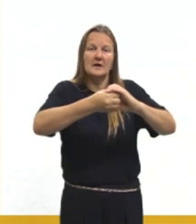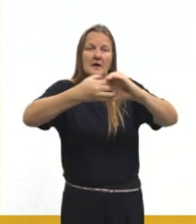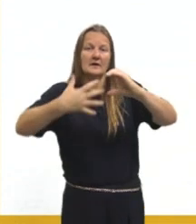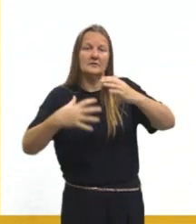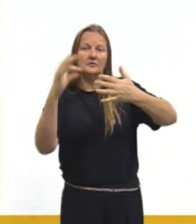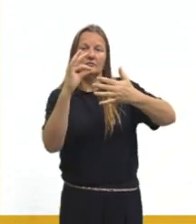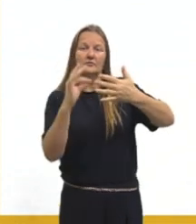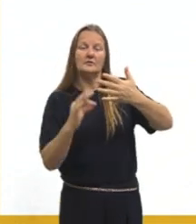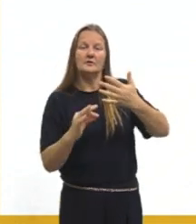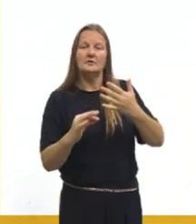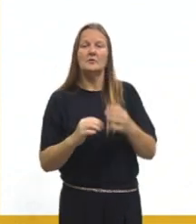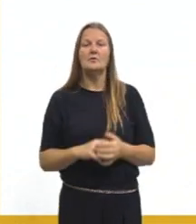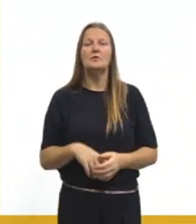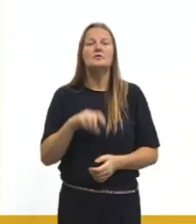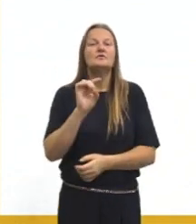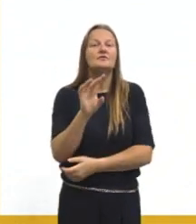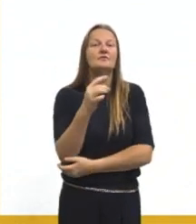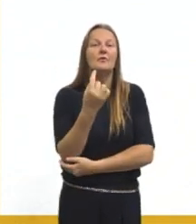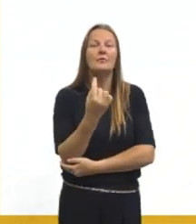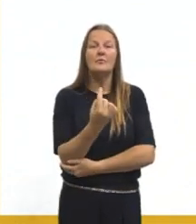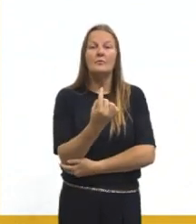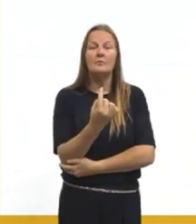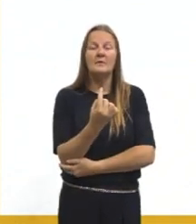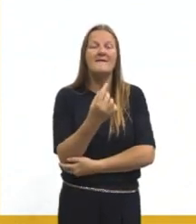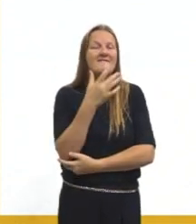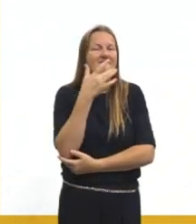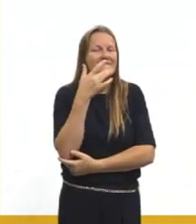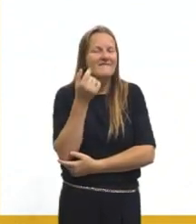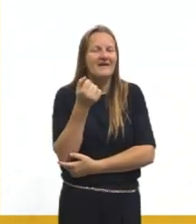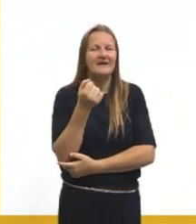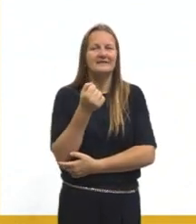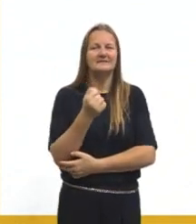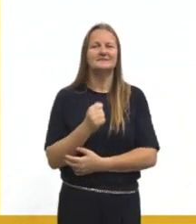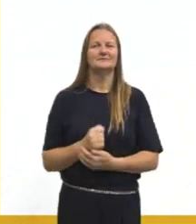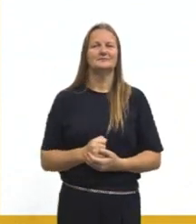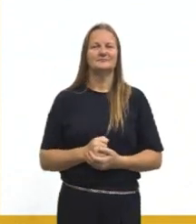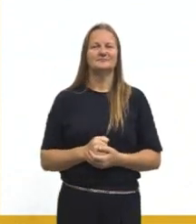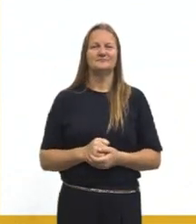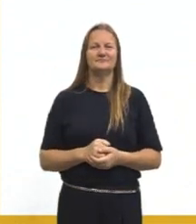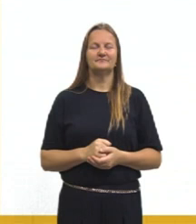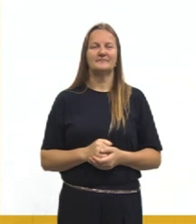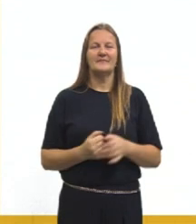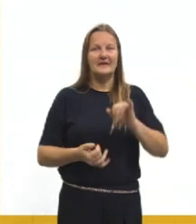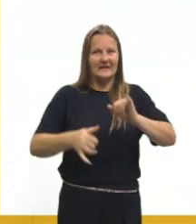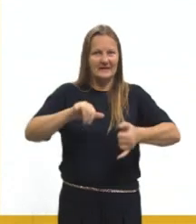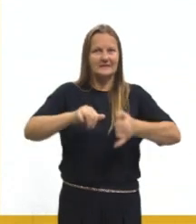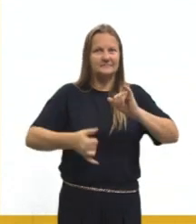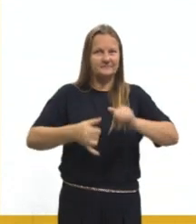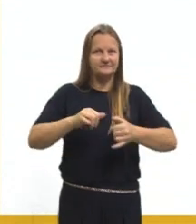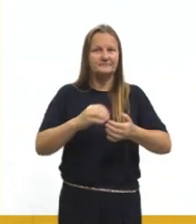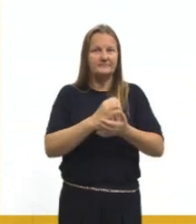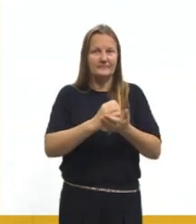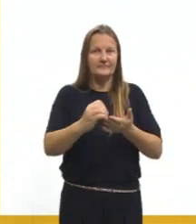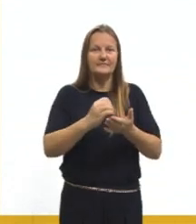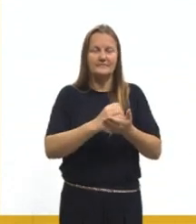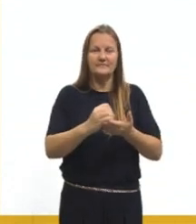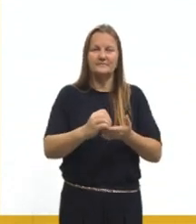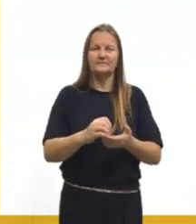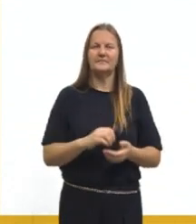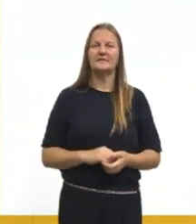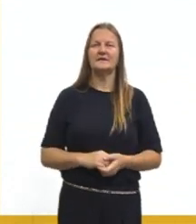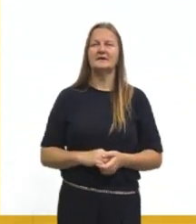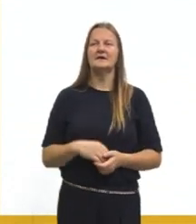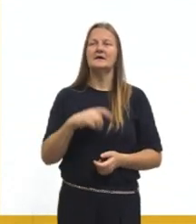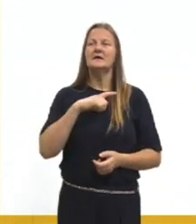ela simplesmente apareceu uma que para mim foi a mais fácil entre os alunos também foi a questão mais fácil de química né de química orgânica e